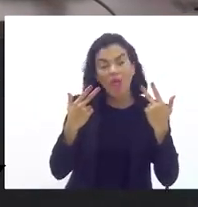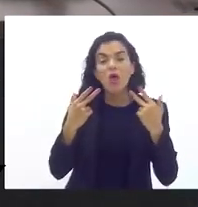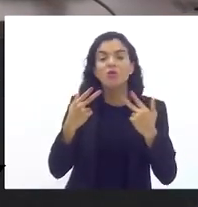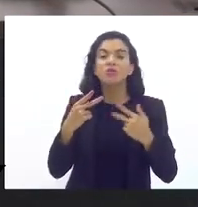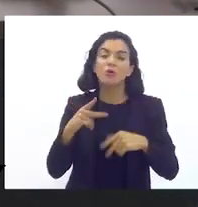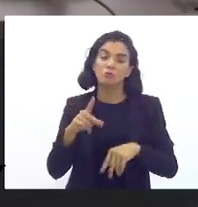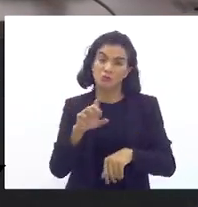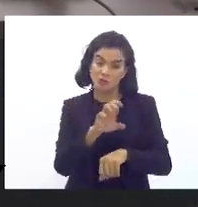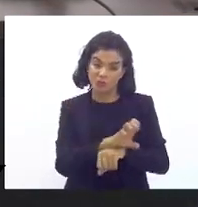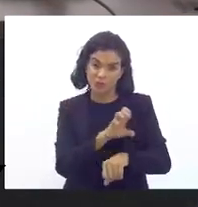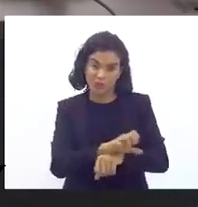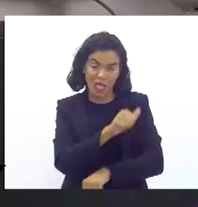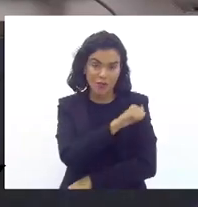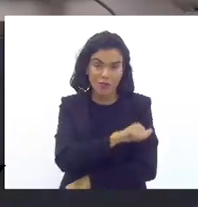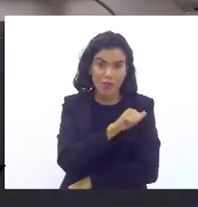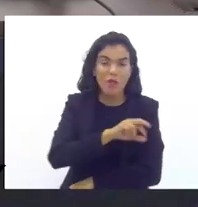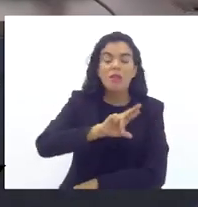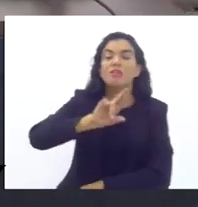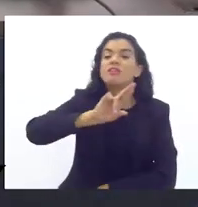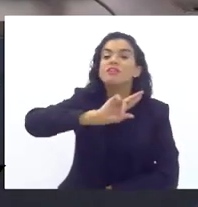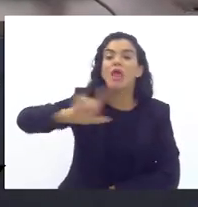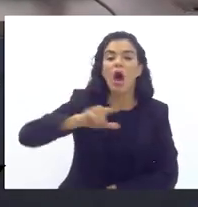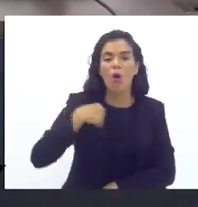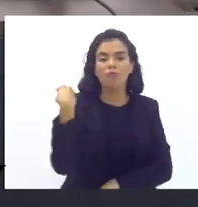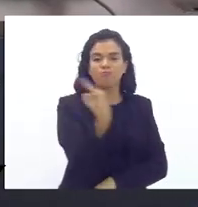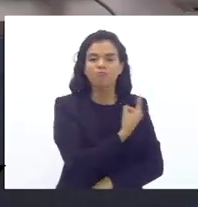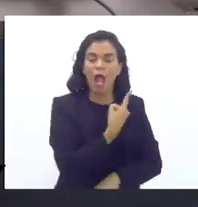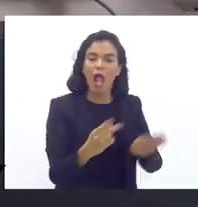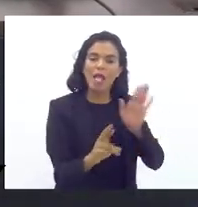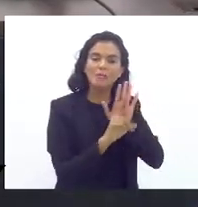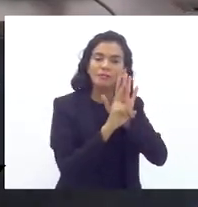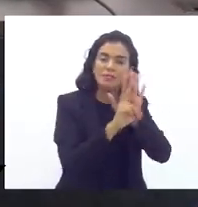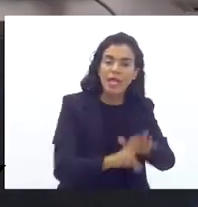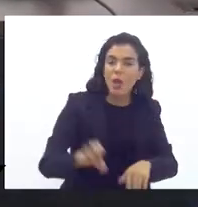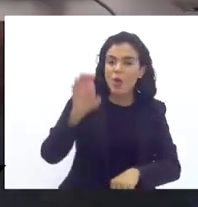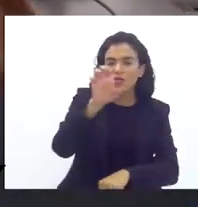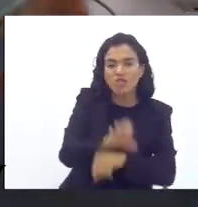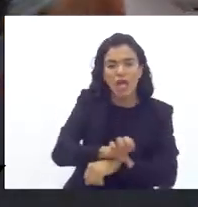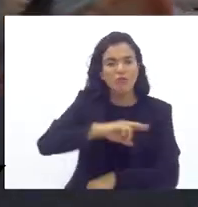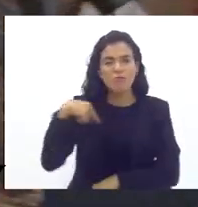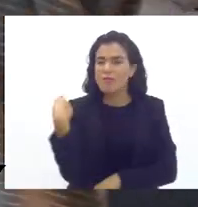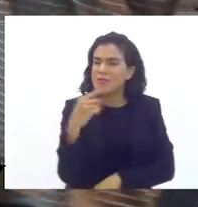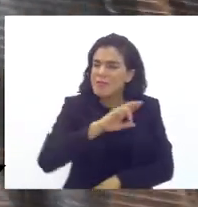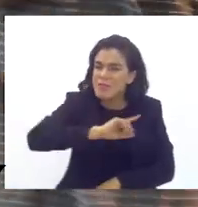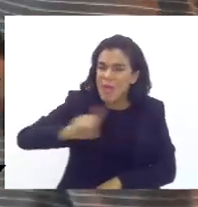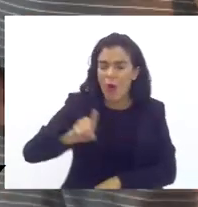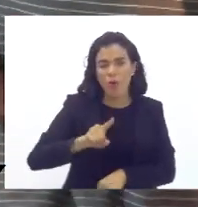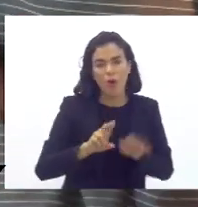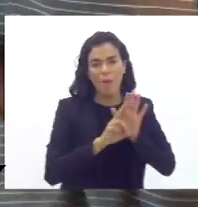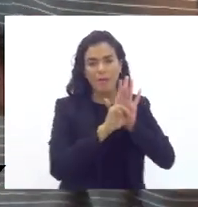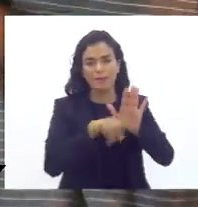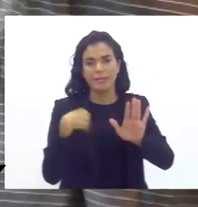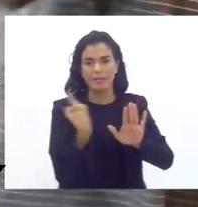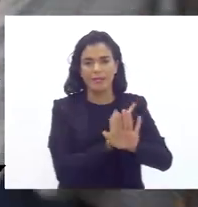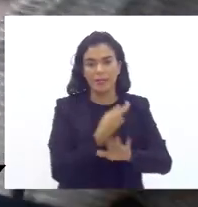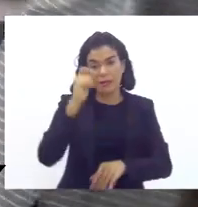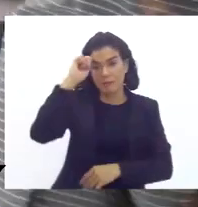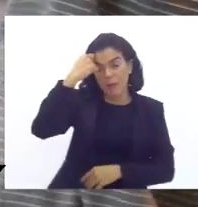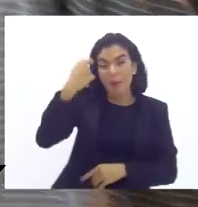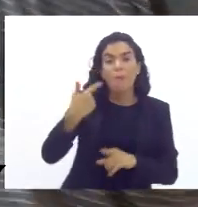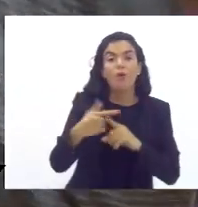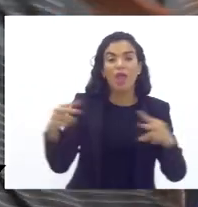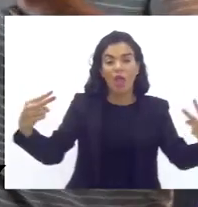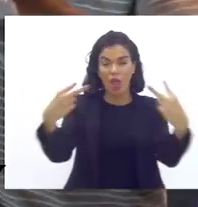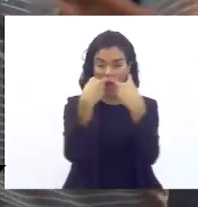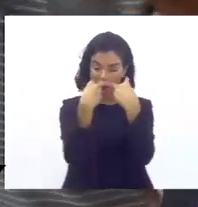estado nego Gum não nos representa esse estado não nos representa porque nos